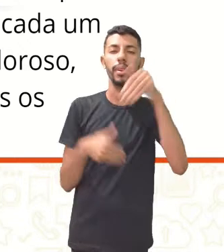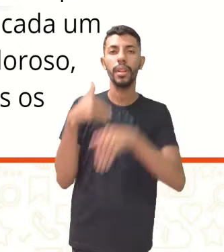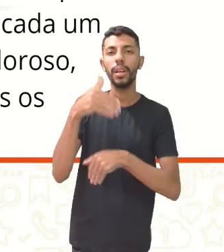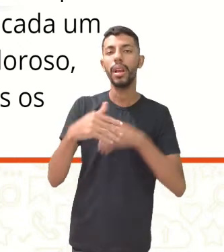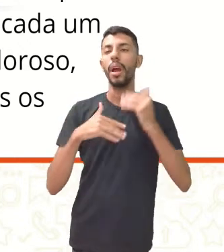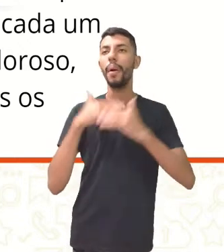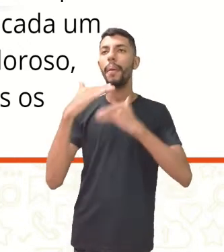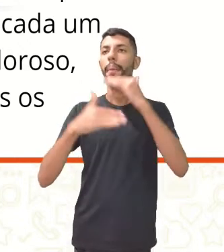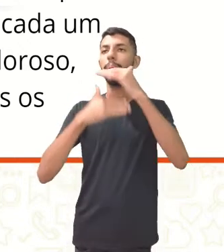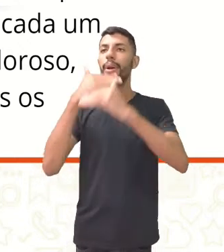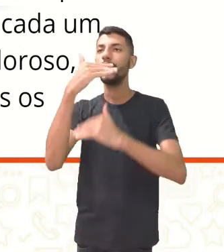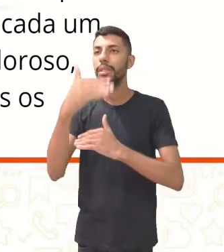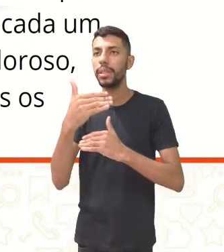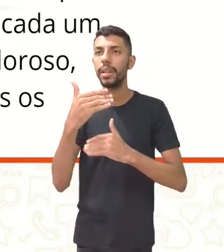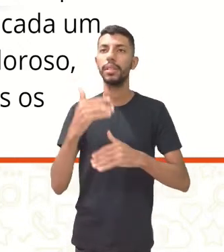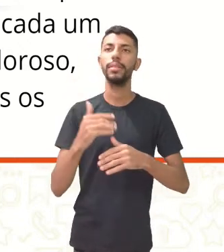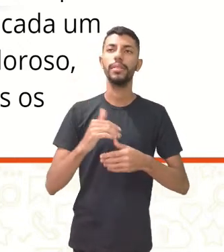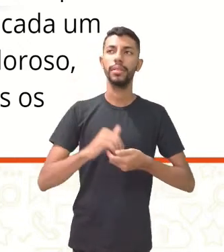do processo,